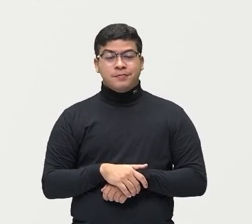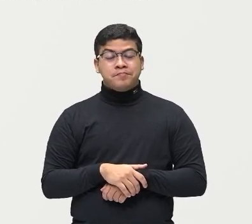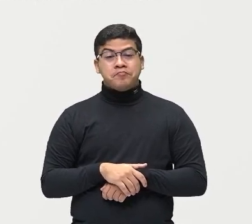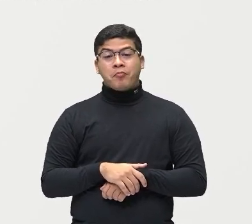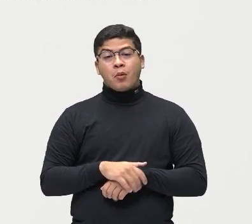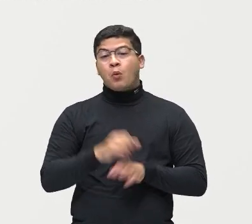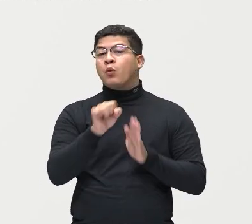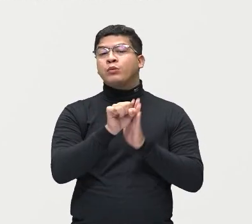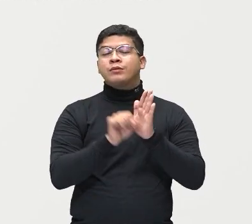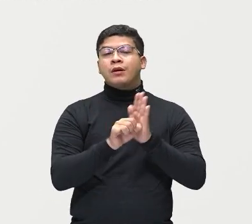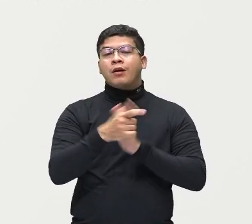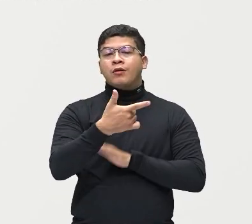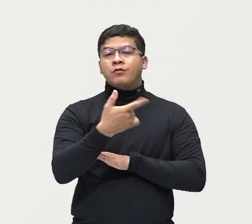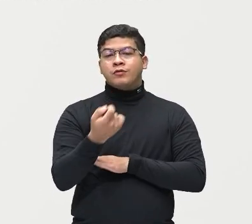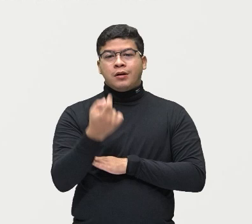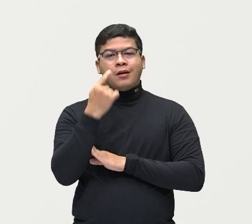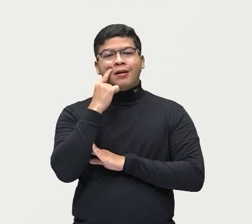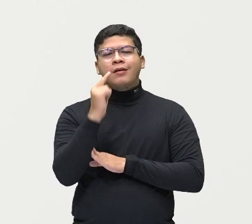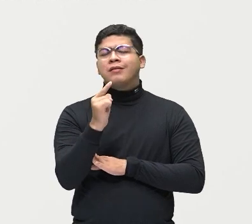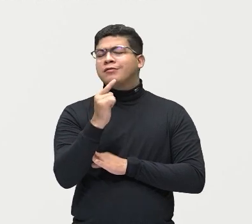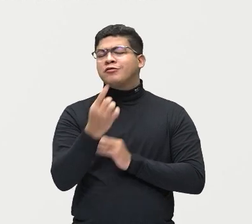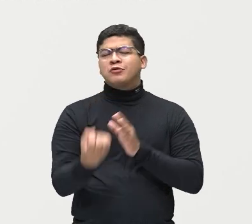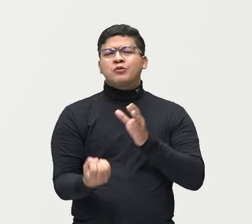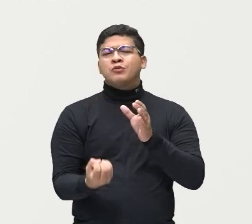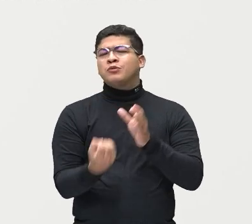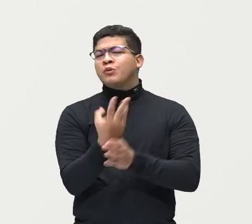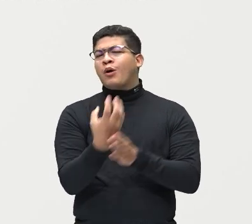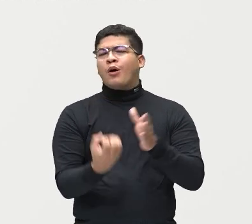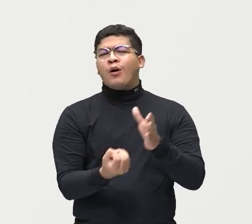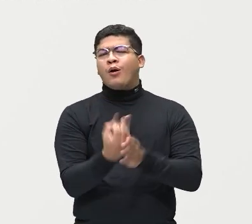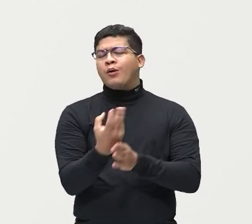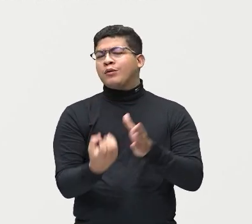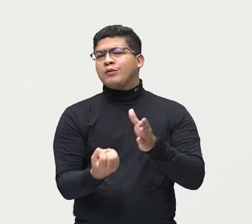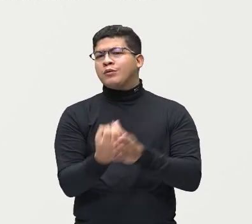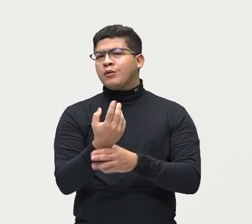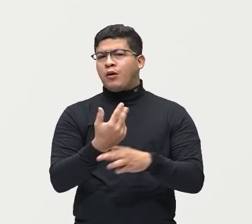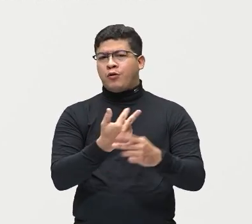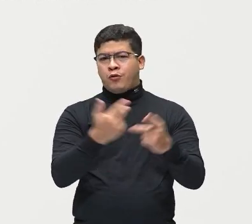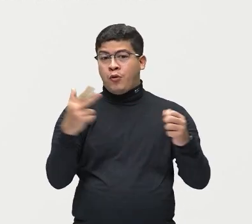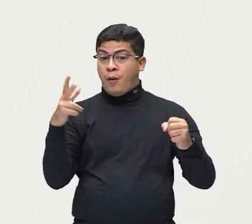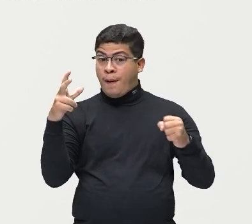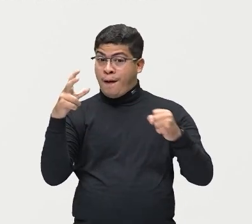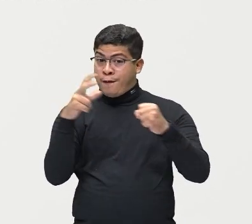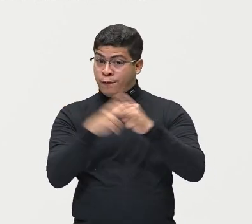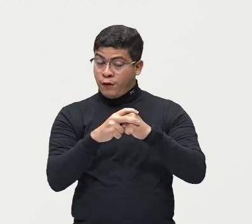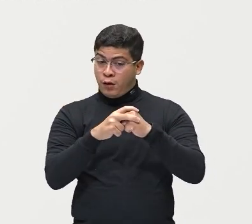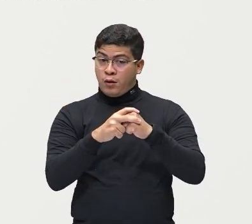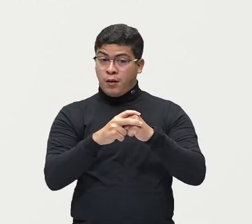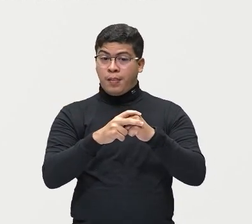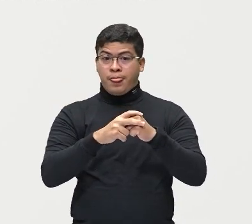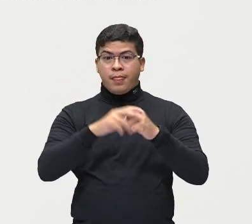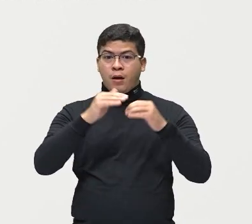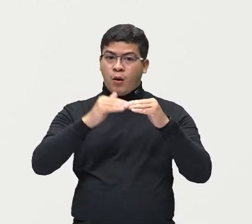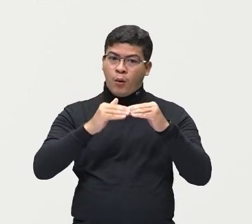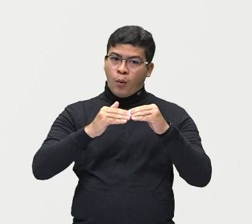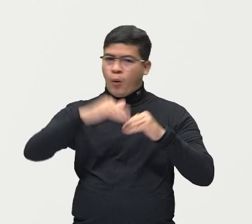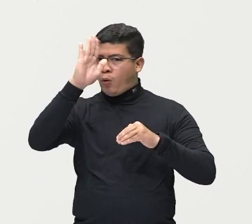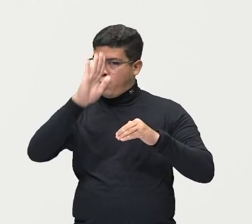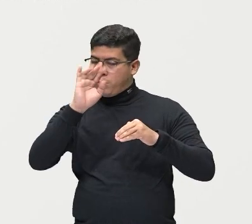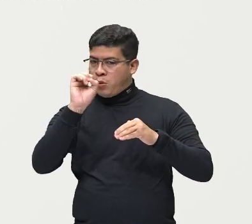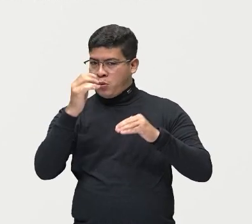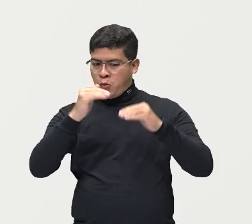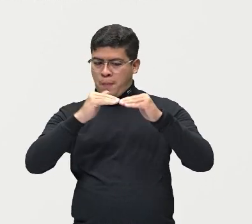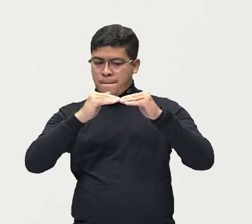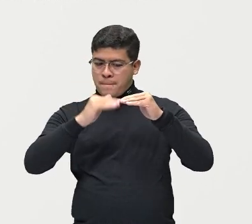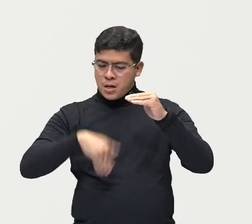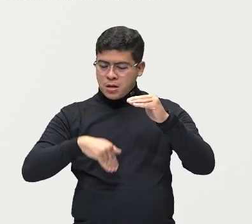XX, surgiram aí várias vacinas com o vírus atenuado ou inativado, né?